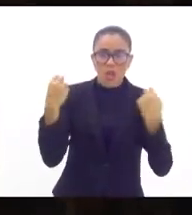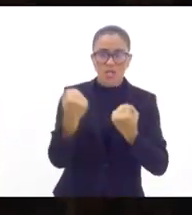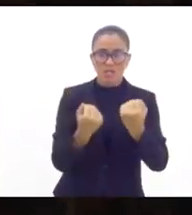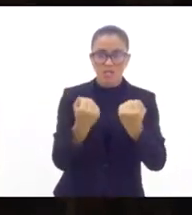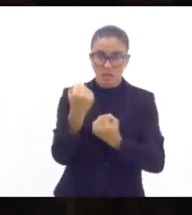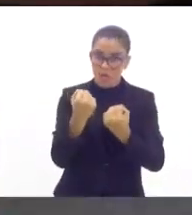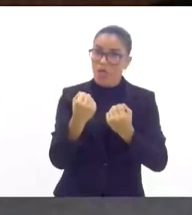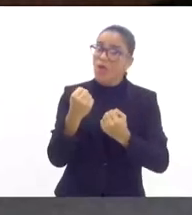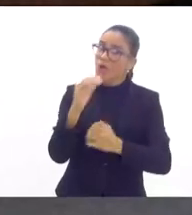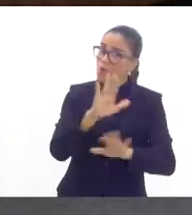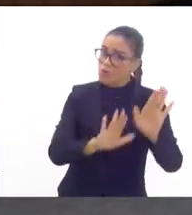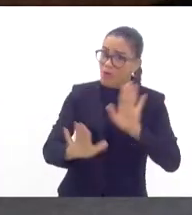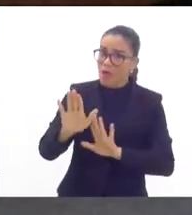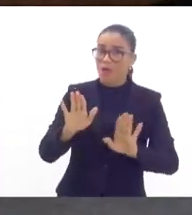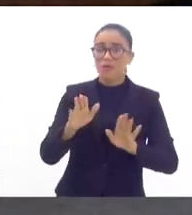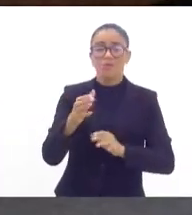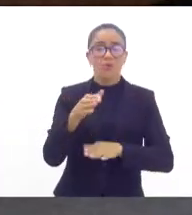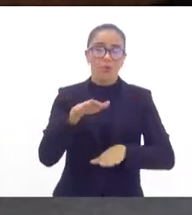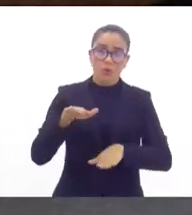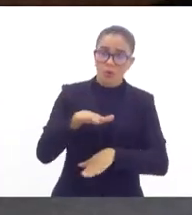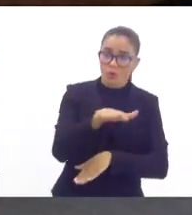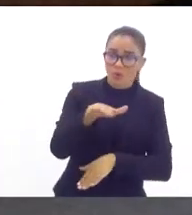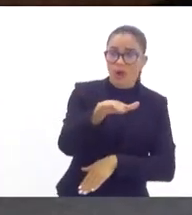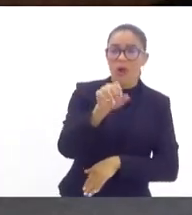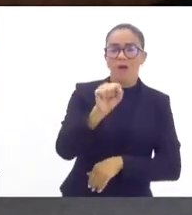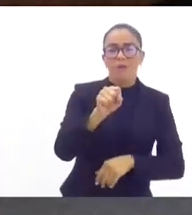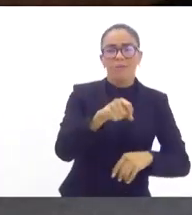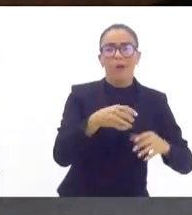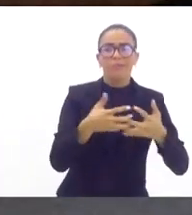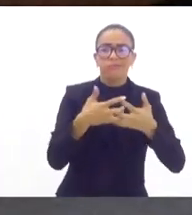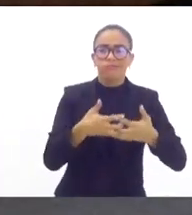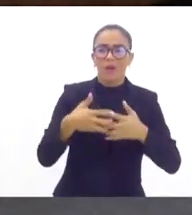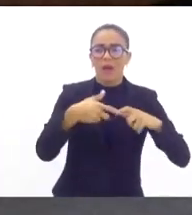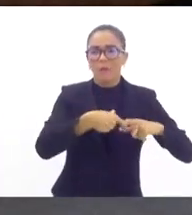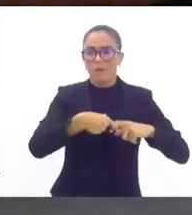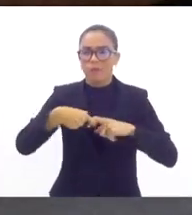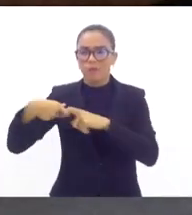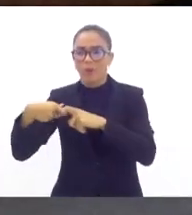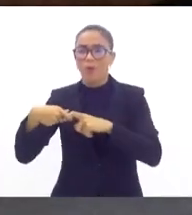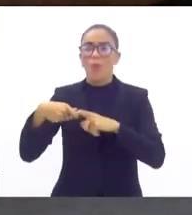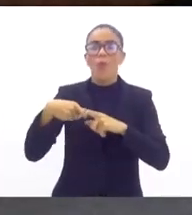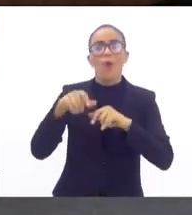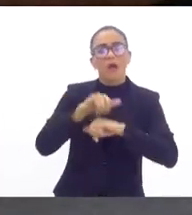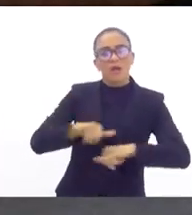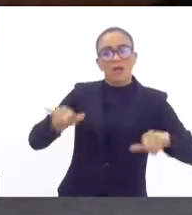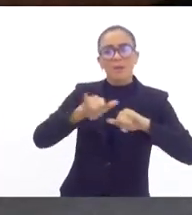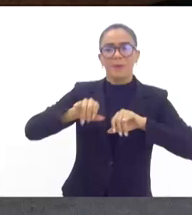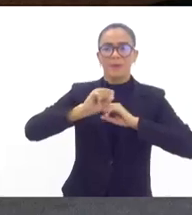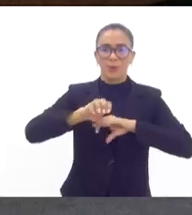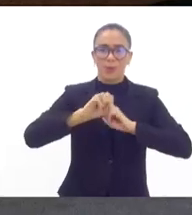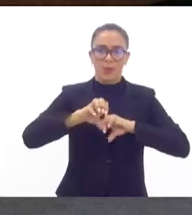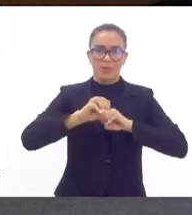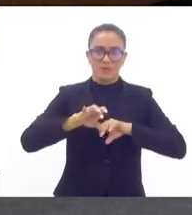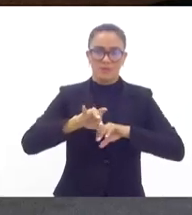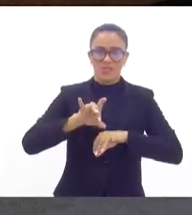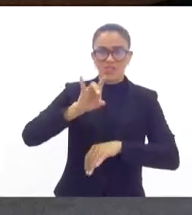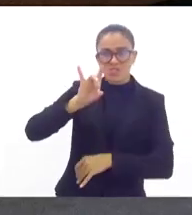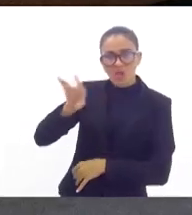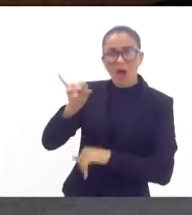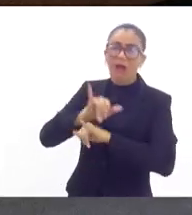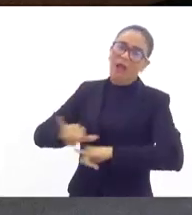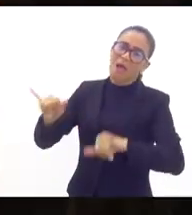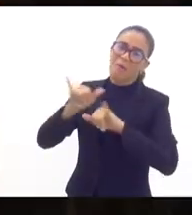carro pode ser rebocado de que está prejudicando alguém porque não a campanha educativa dentro do Maracanã ao invés de só ficar promovendo